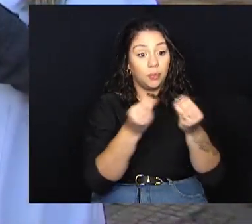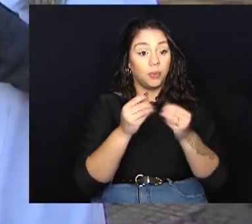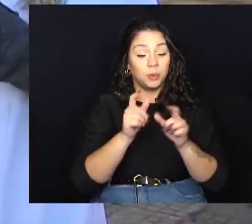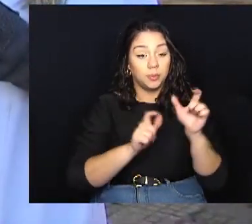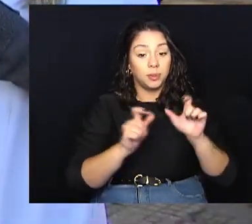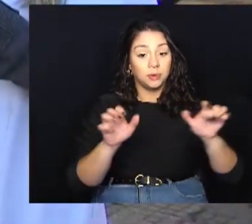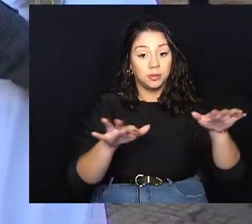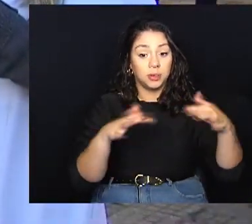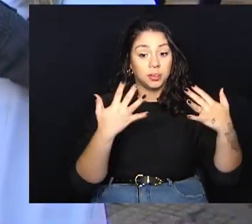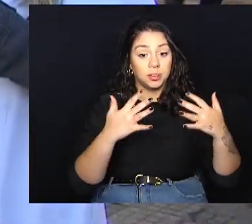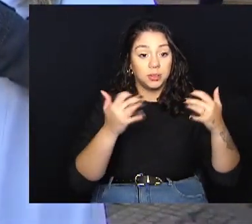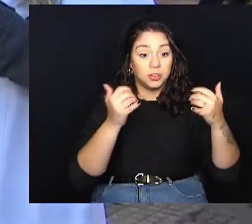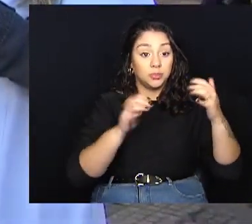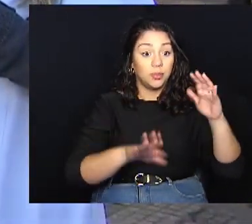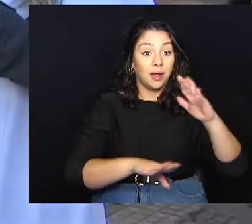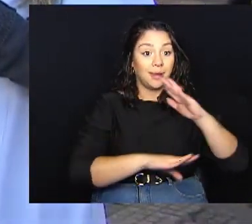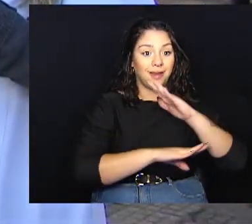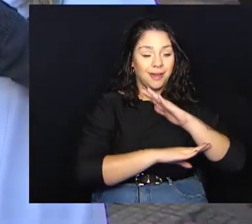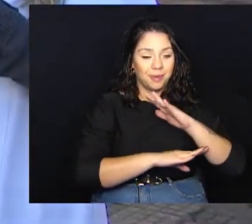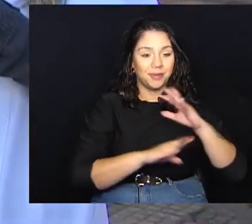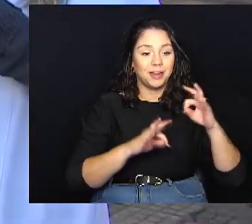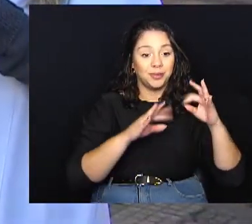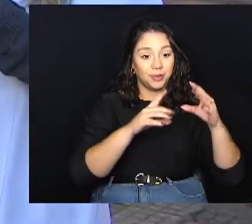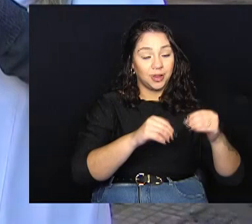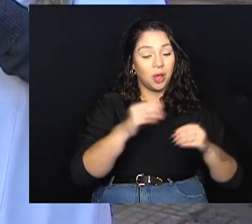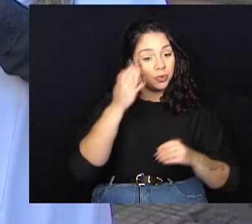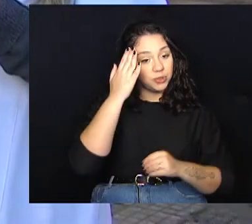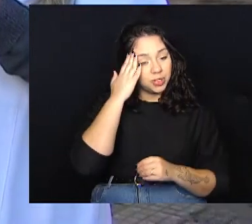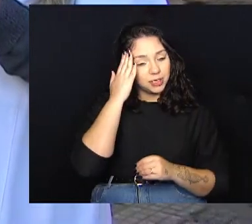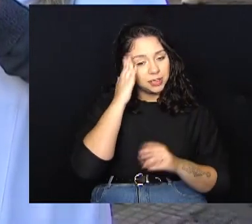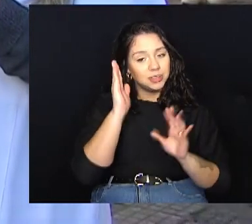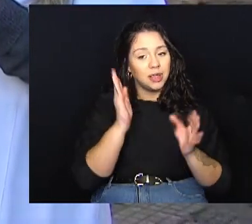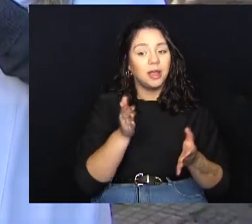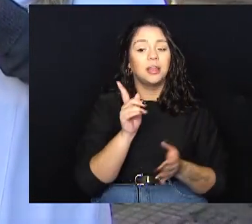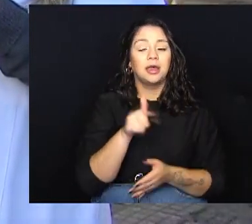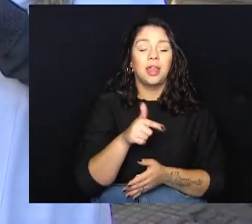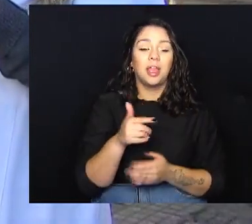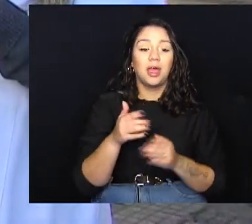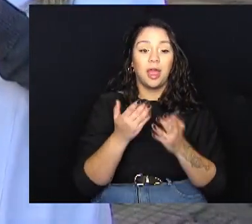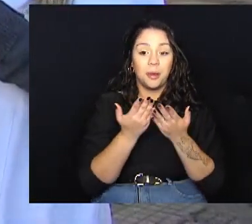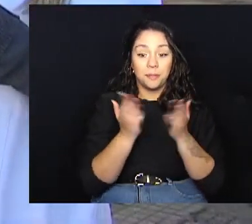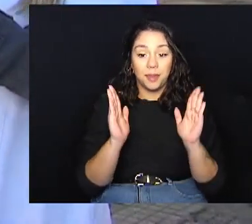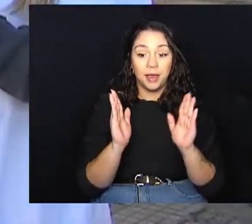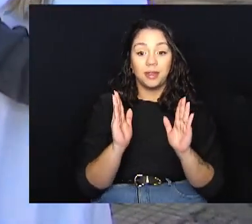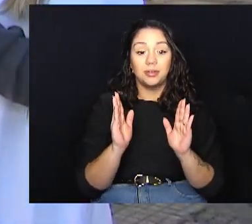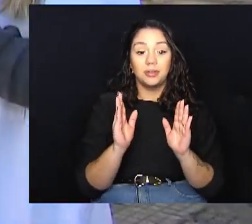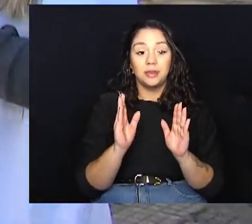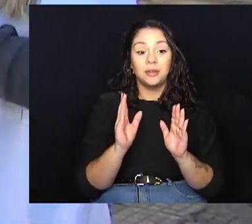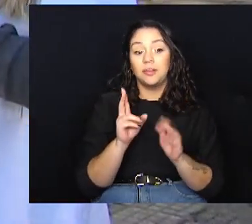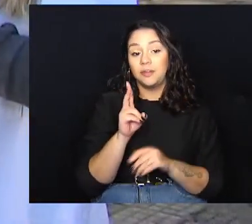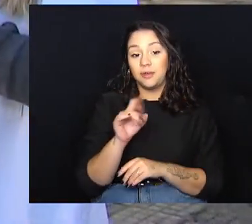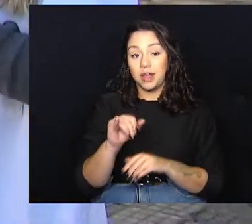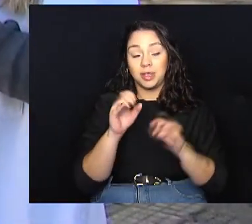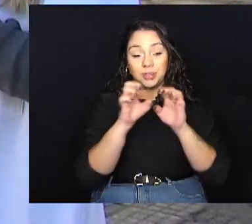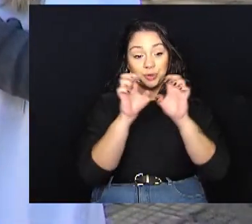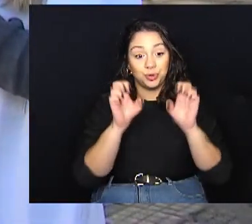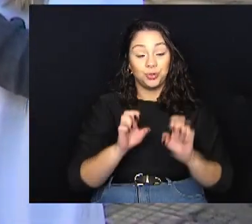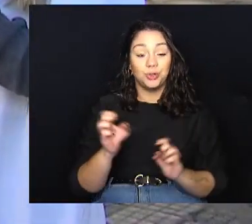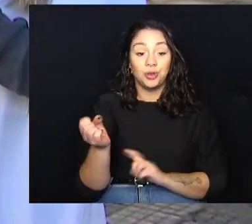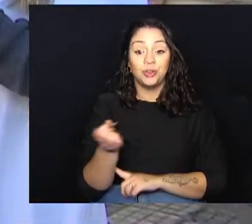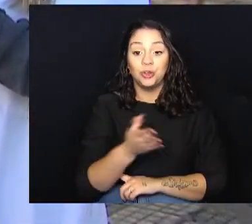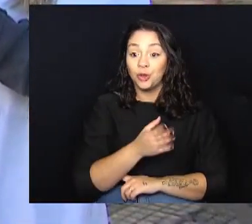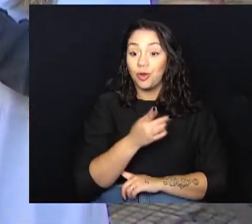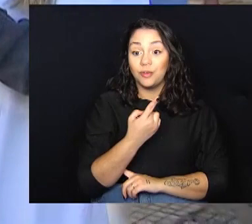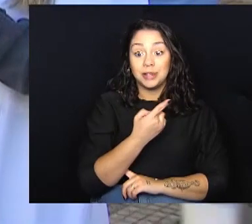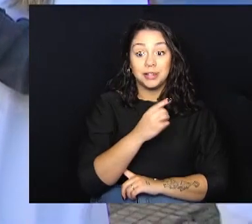câmara Total todo mundo sabendo que o mercadão está aberto que em breve muito em breve a nova estrutura já estará